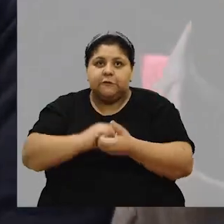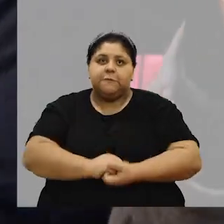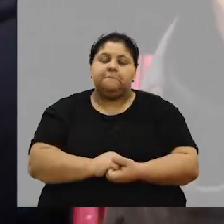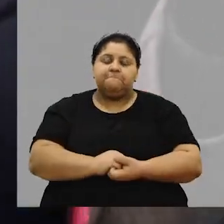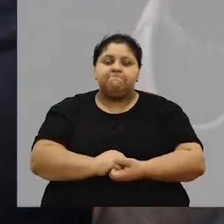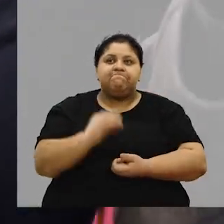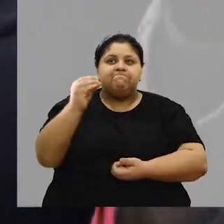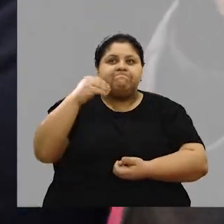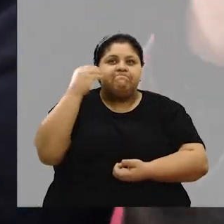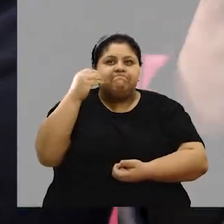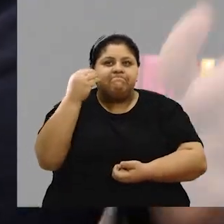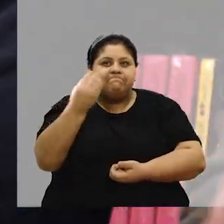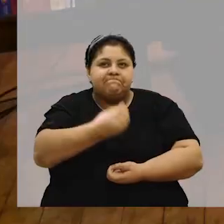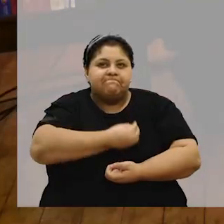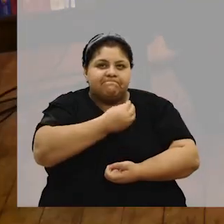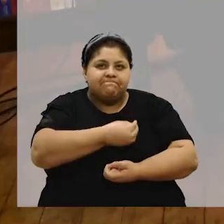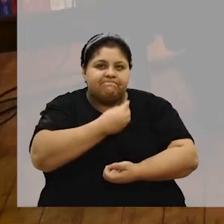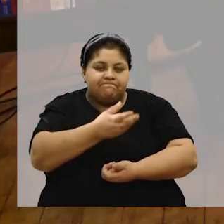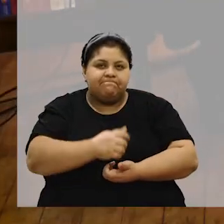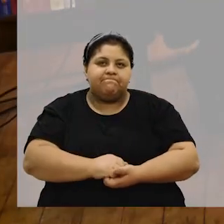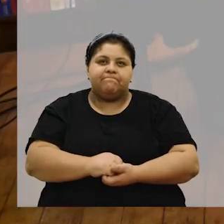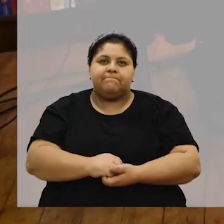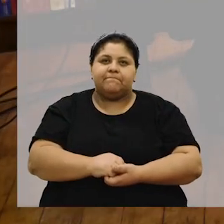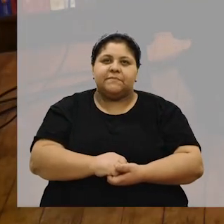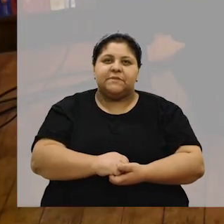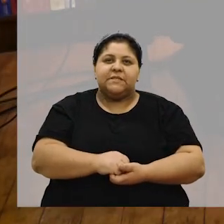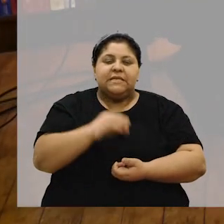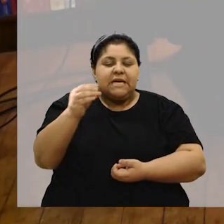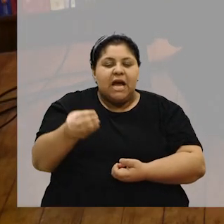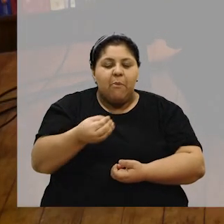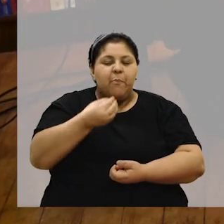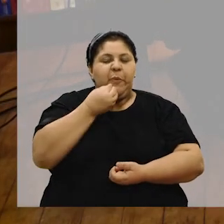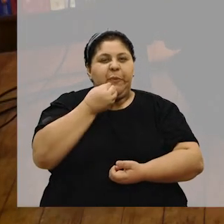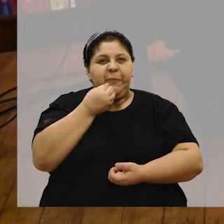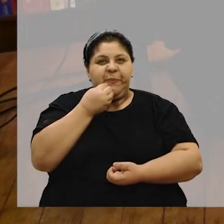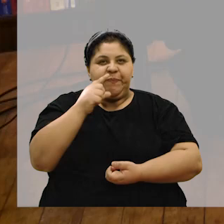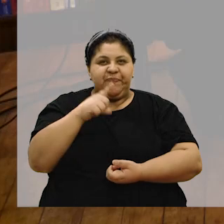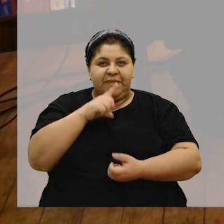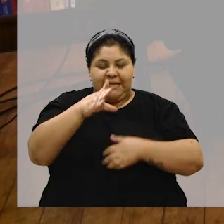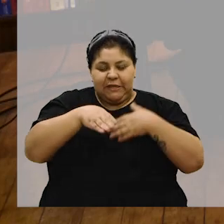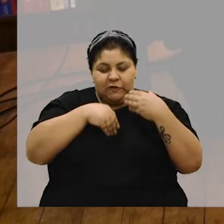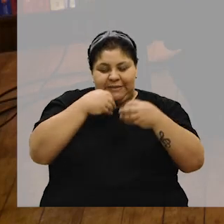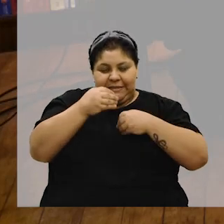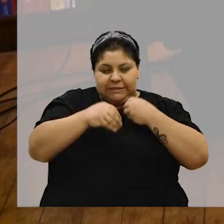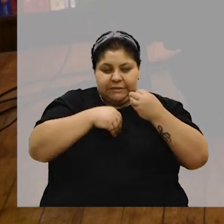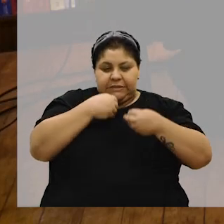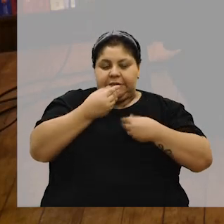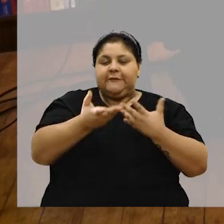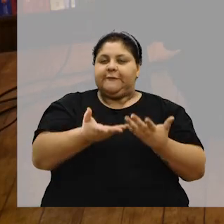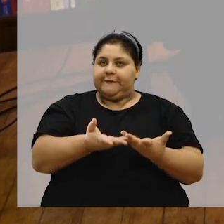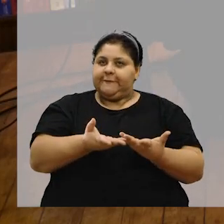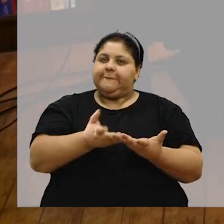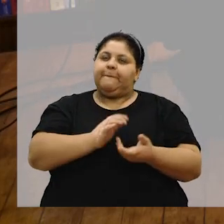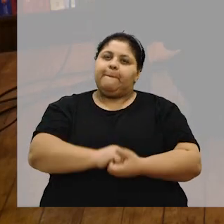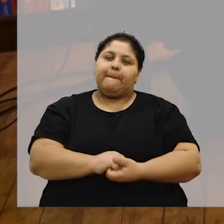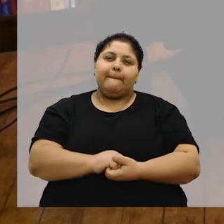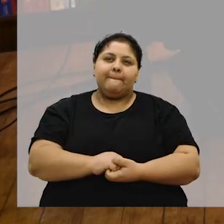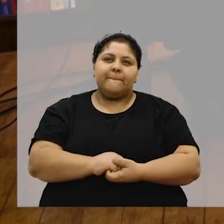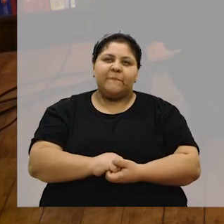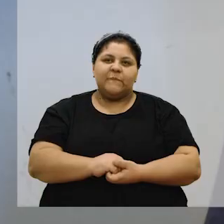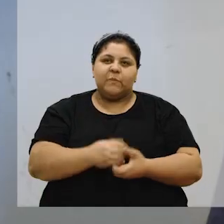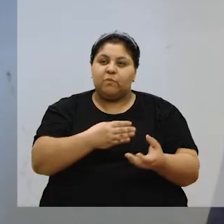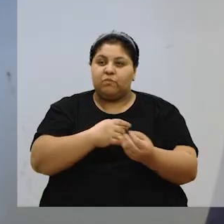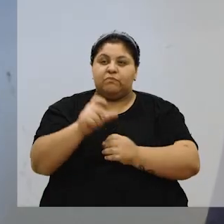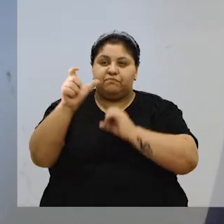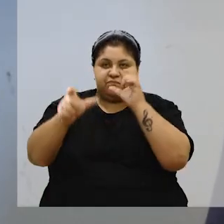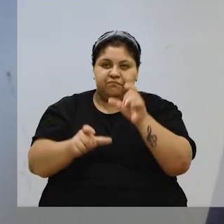e agora. Estamos falando de experiência, né? A gente quer experimentar, né? E curtir, né? E ter os sentimentos, né?